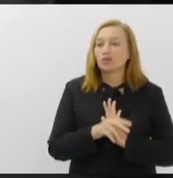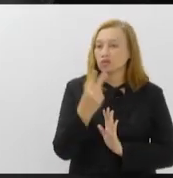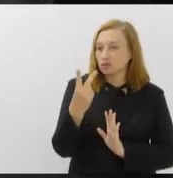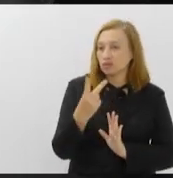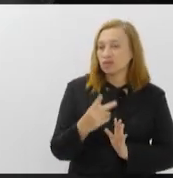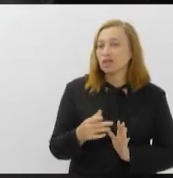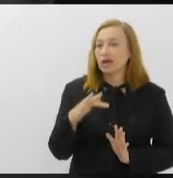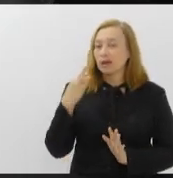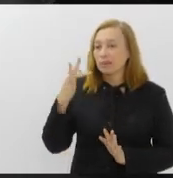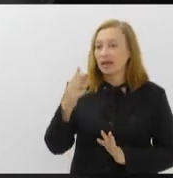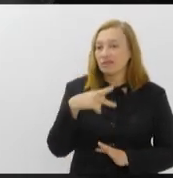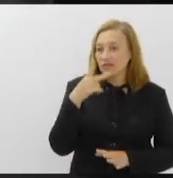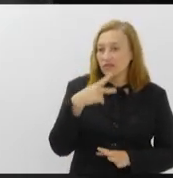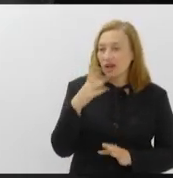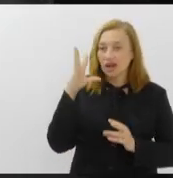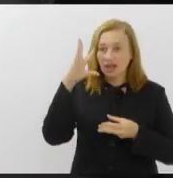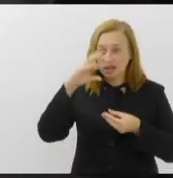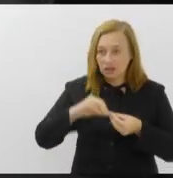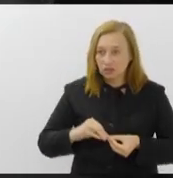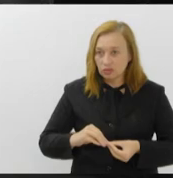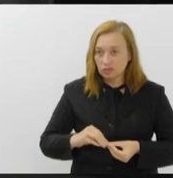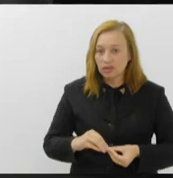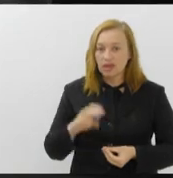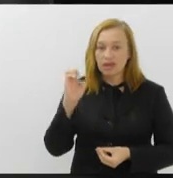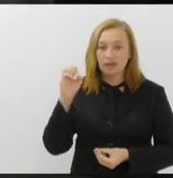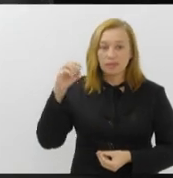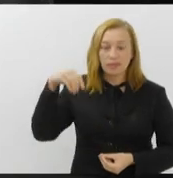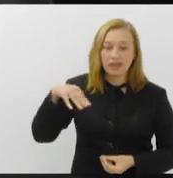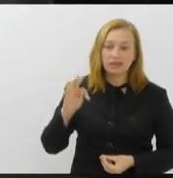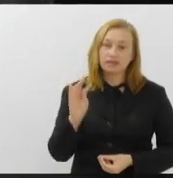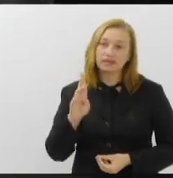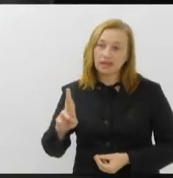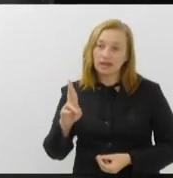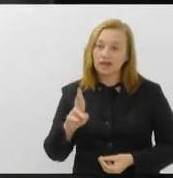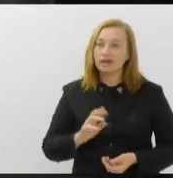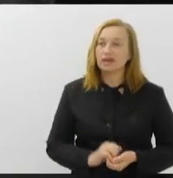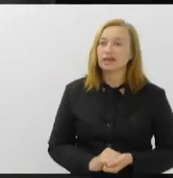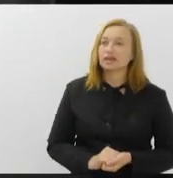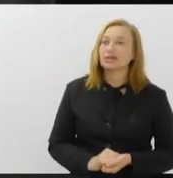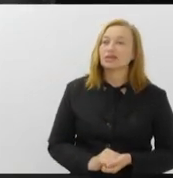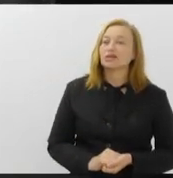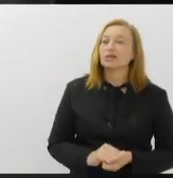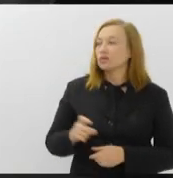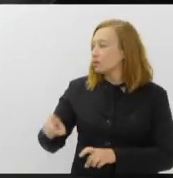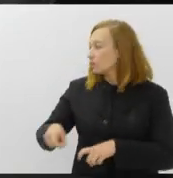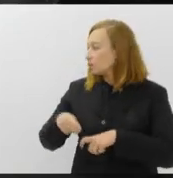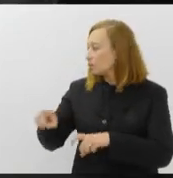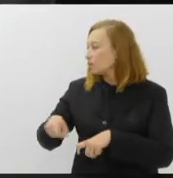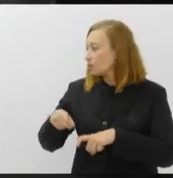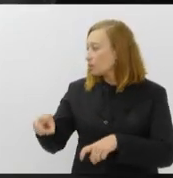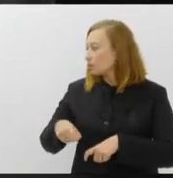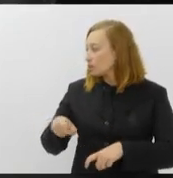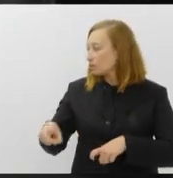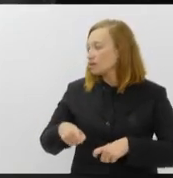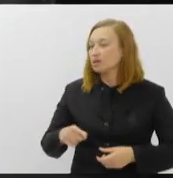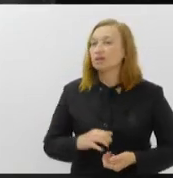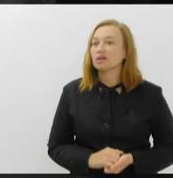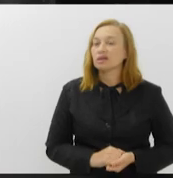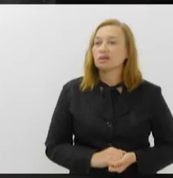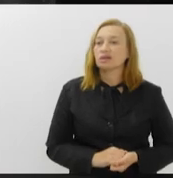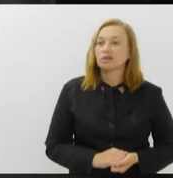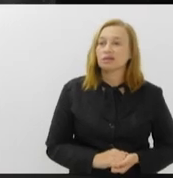uma breve fala, um breve resumo do que a Emater, né, Empresa de Assistência Técnica e Extensão Rural, na qual nós aqui estamos